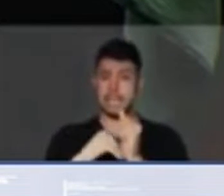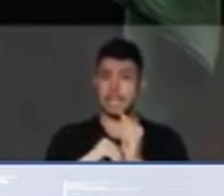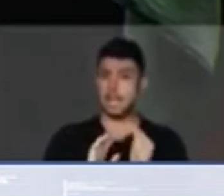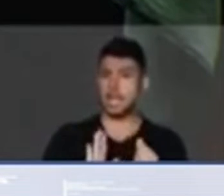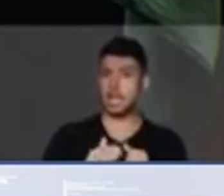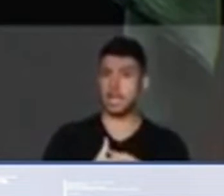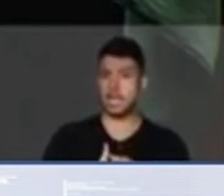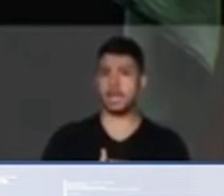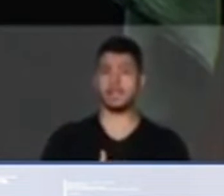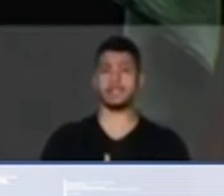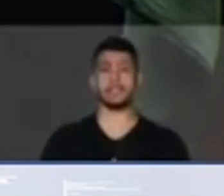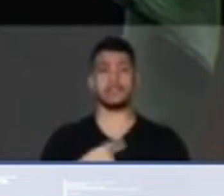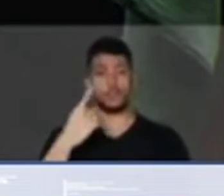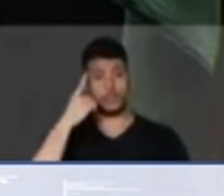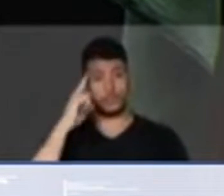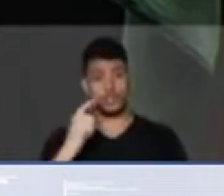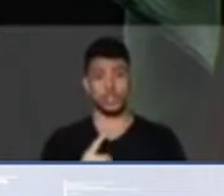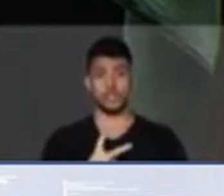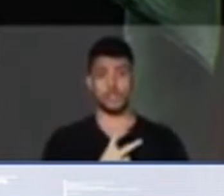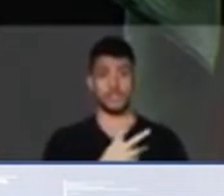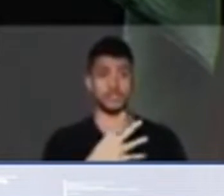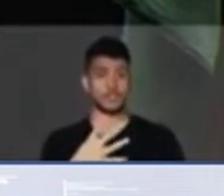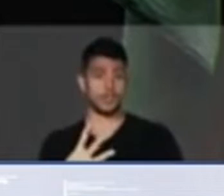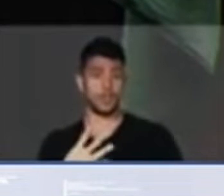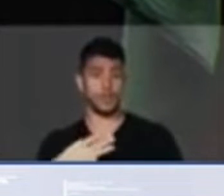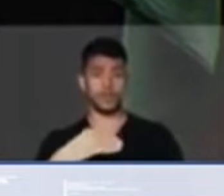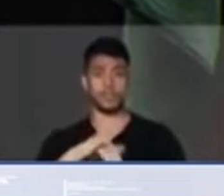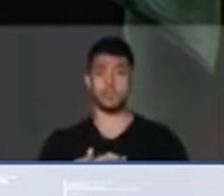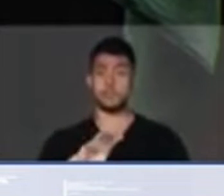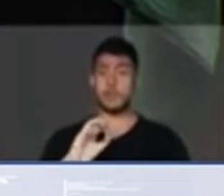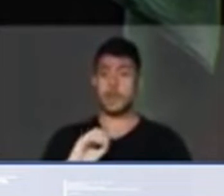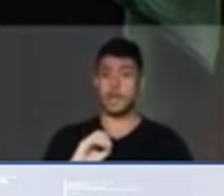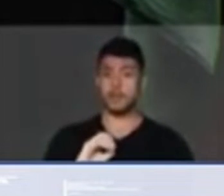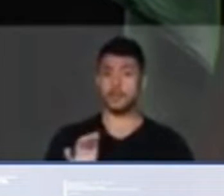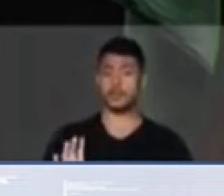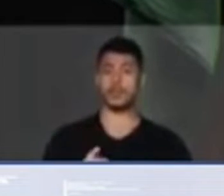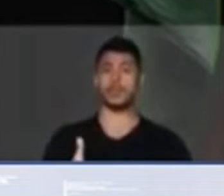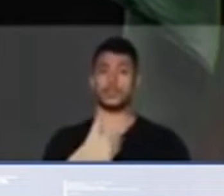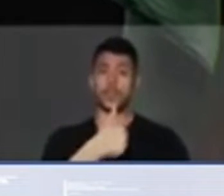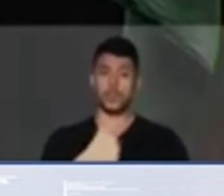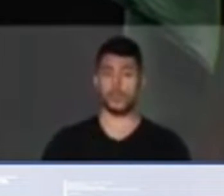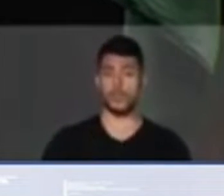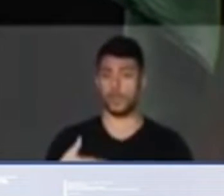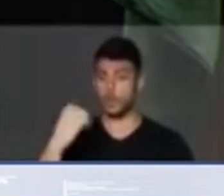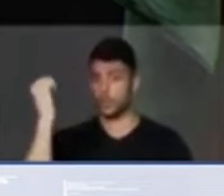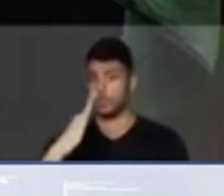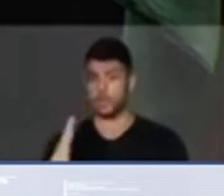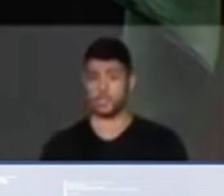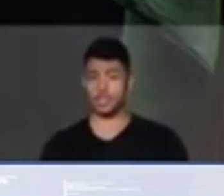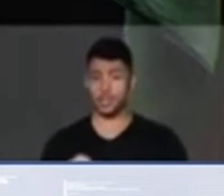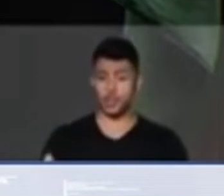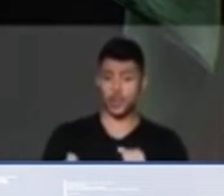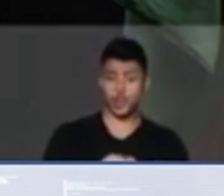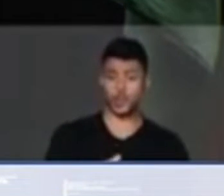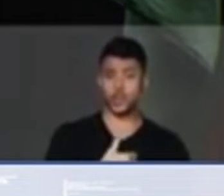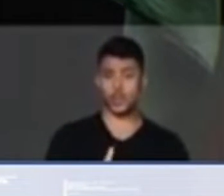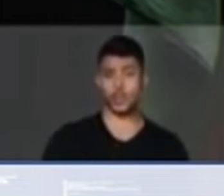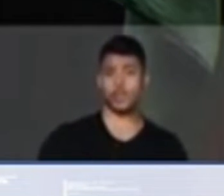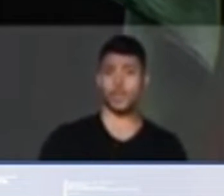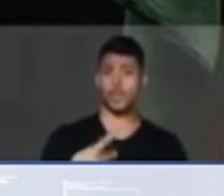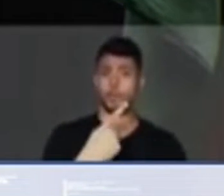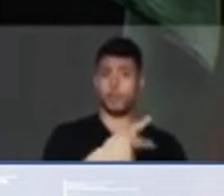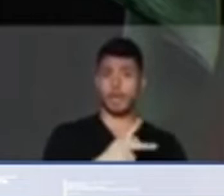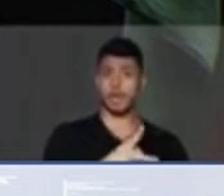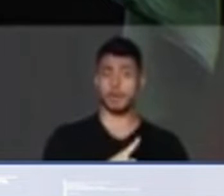com aquiescência do governo brasileiro, do governo paraguaio, para elevar o preço da tarifa de Itaipu ao